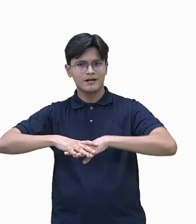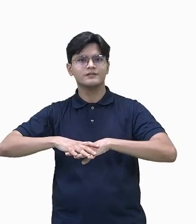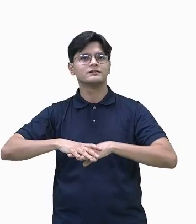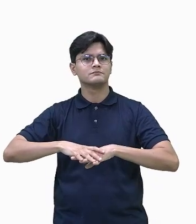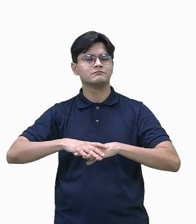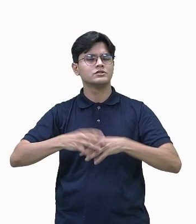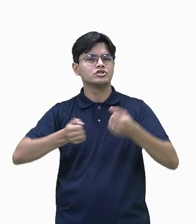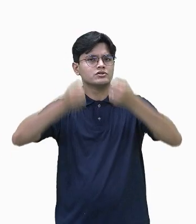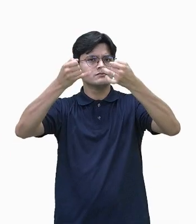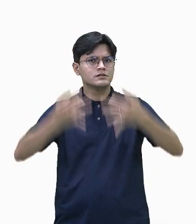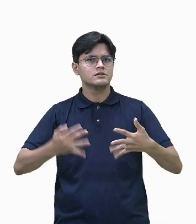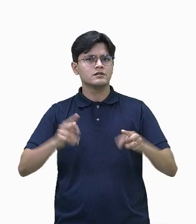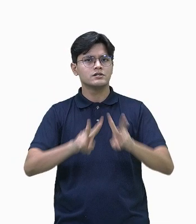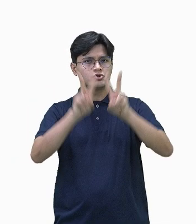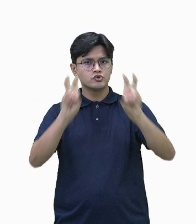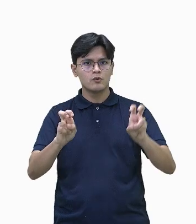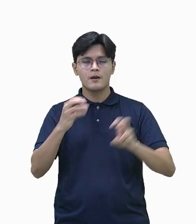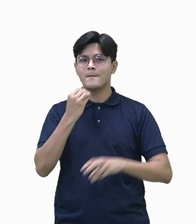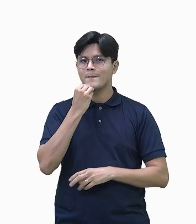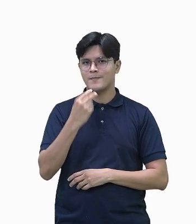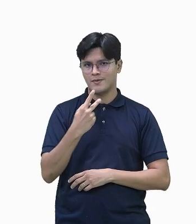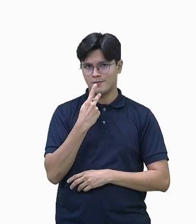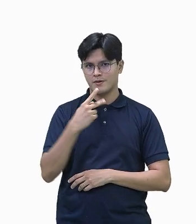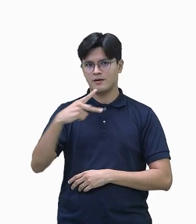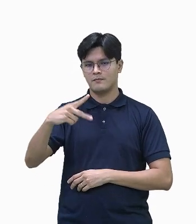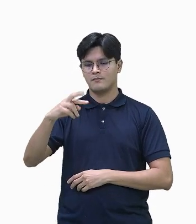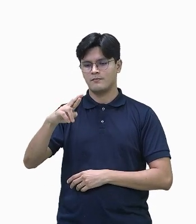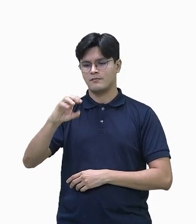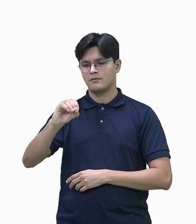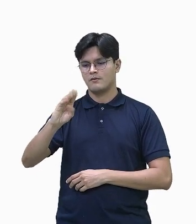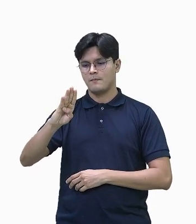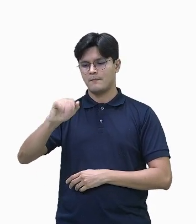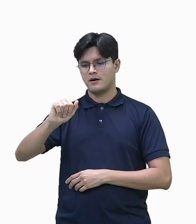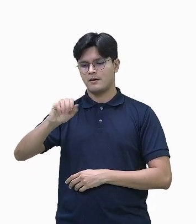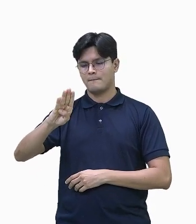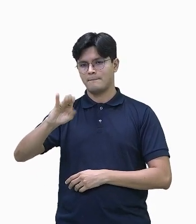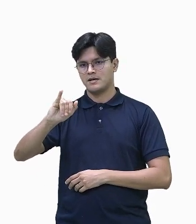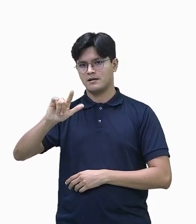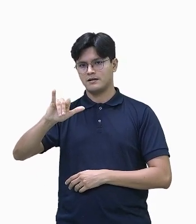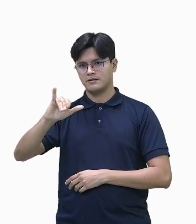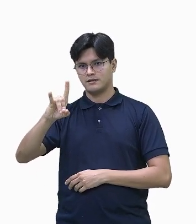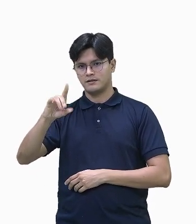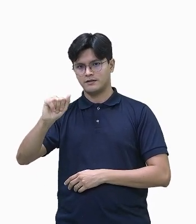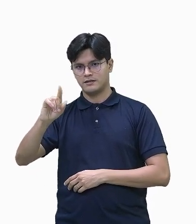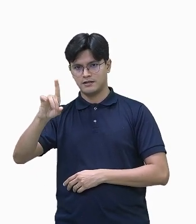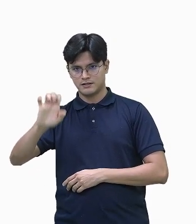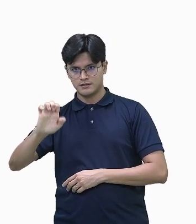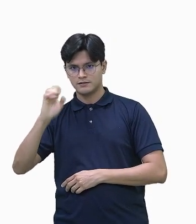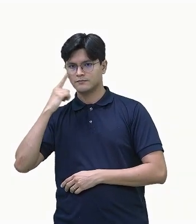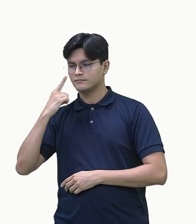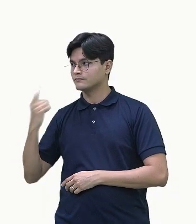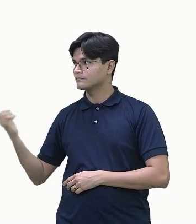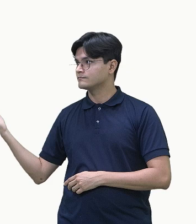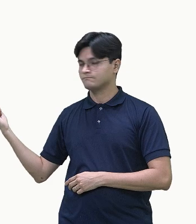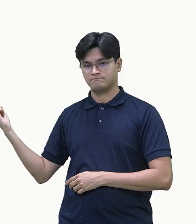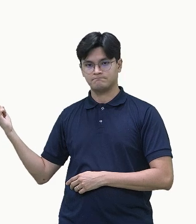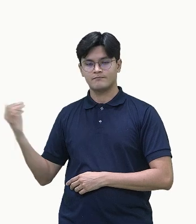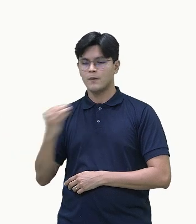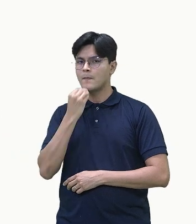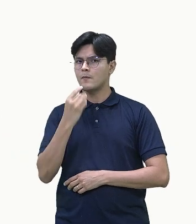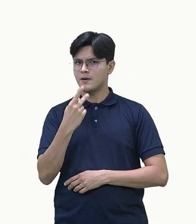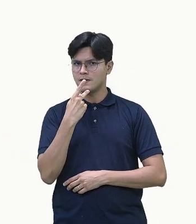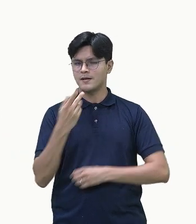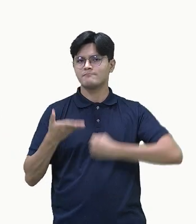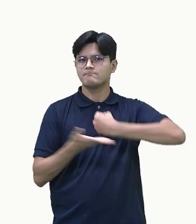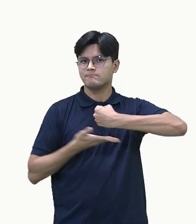probabilidade. Bem, nós temos aí na nossa tela o seguinte, a probabilidade básica. Vamos aqui